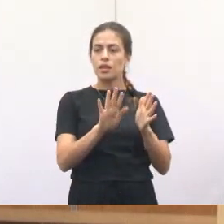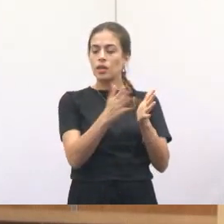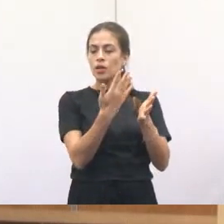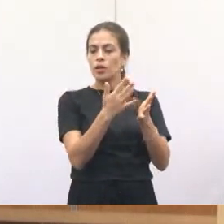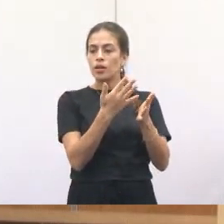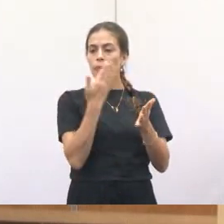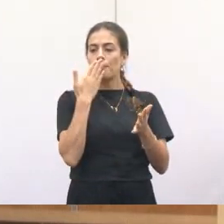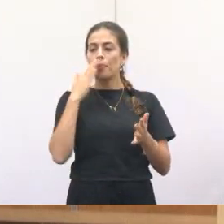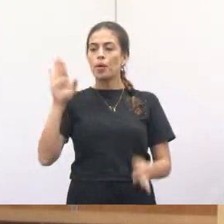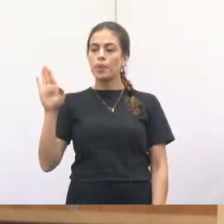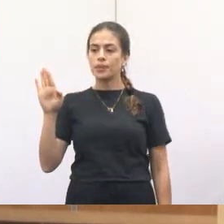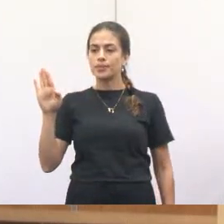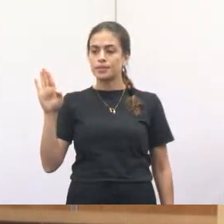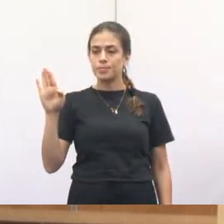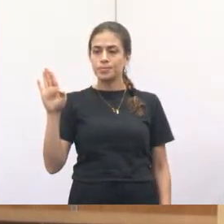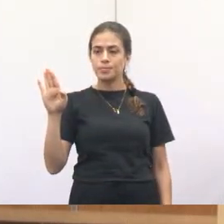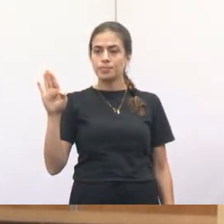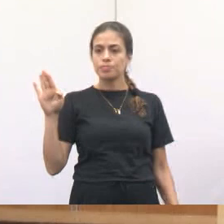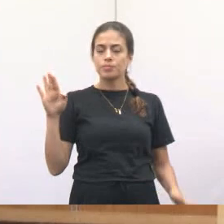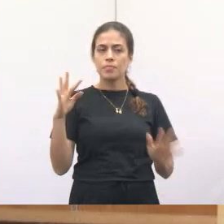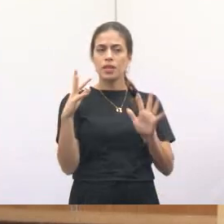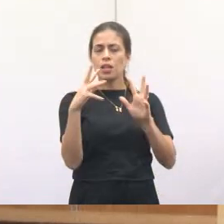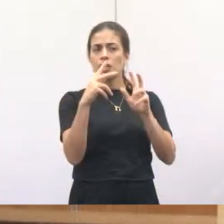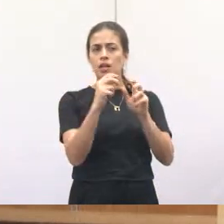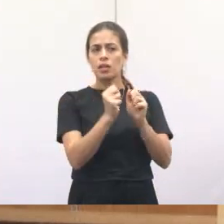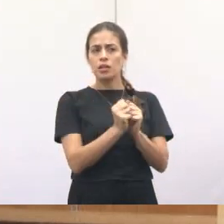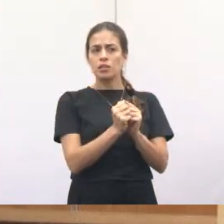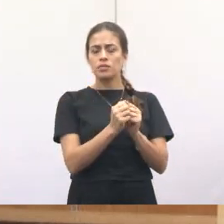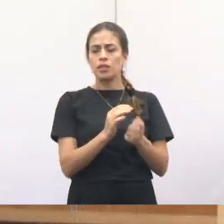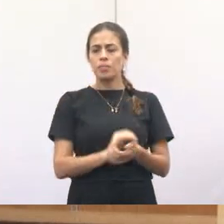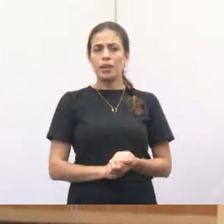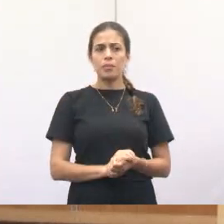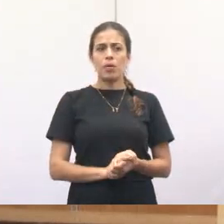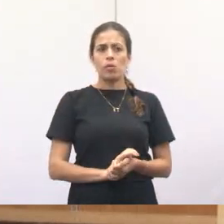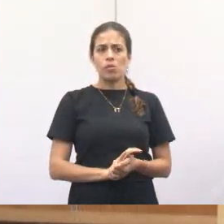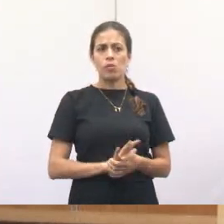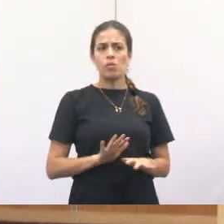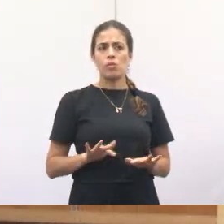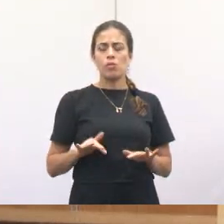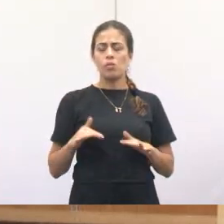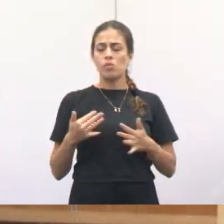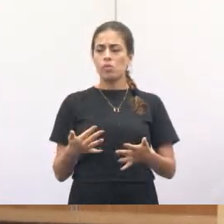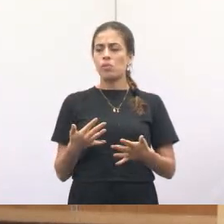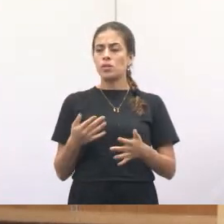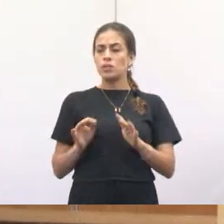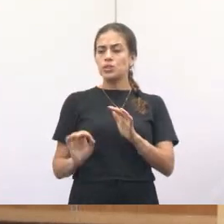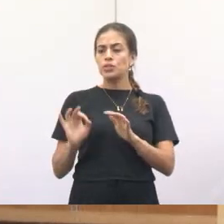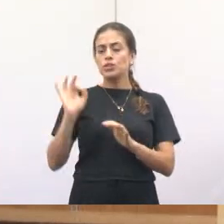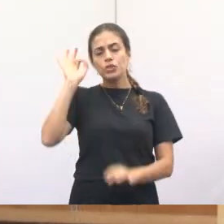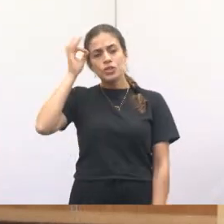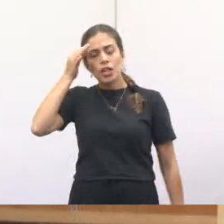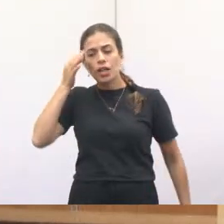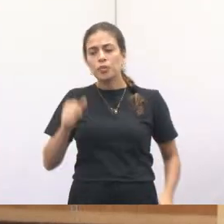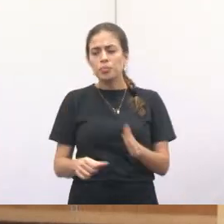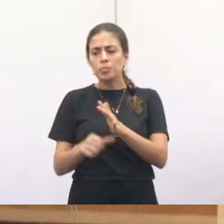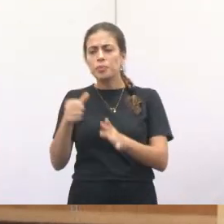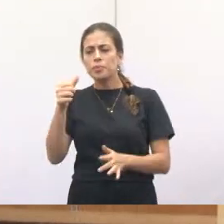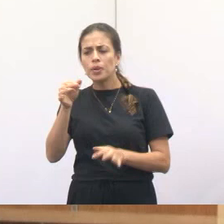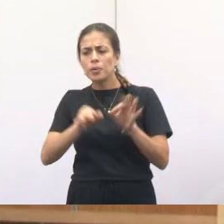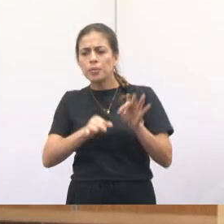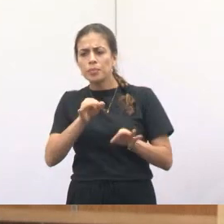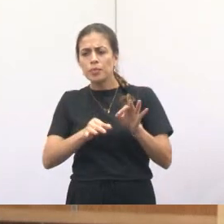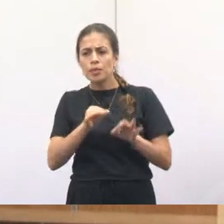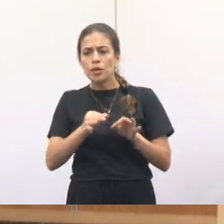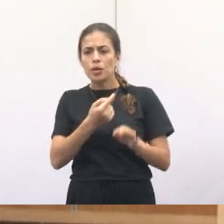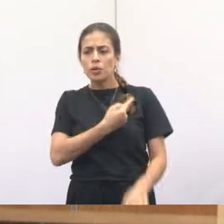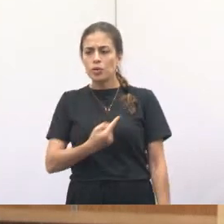promessas, não é? E dentre essas promessas, isso já no primeiro programa de governo, tinha assim, ó, olha